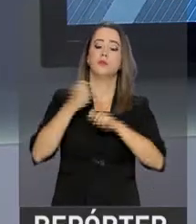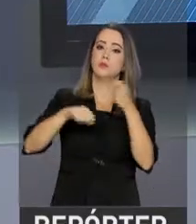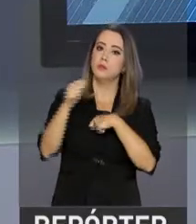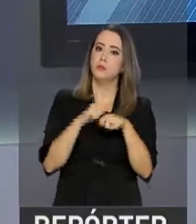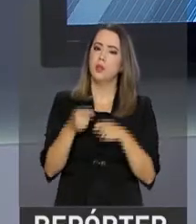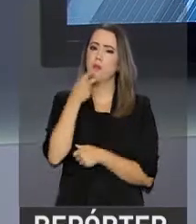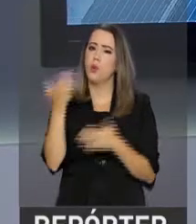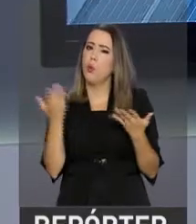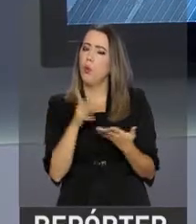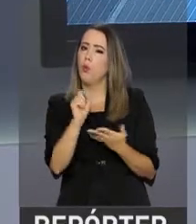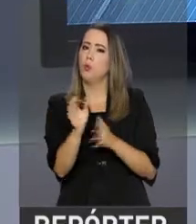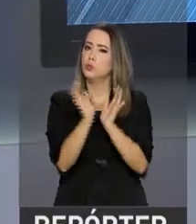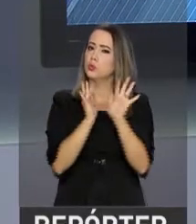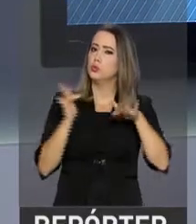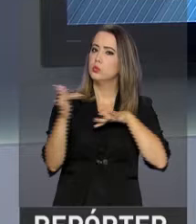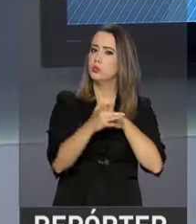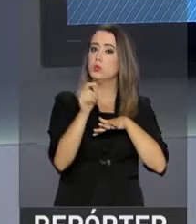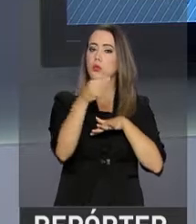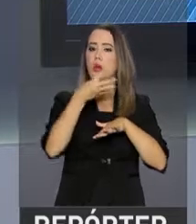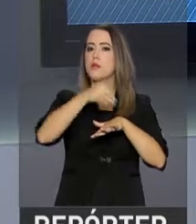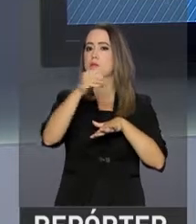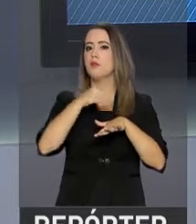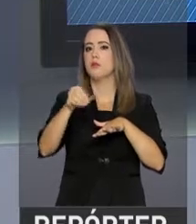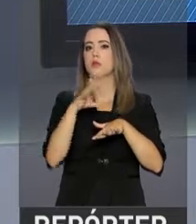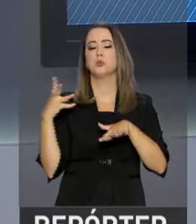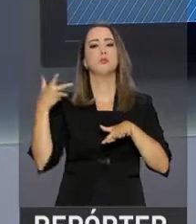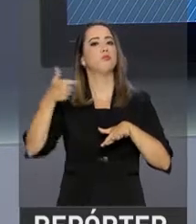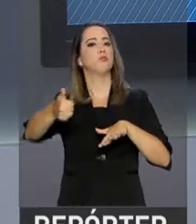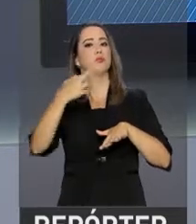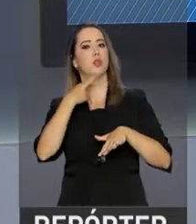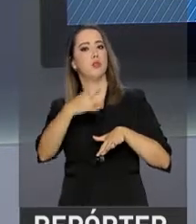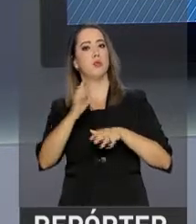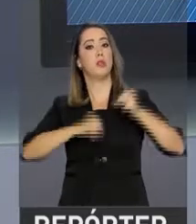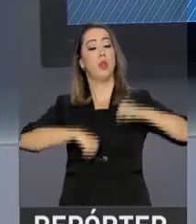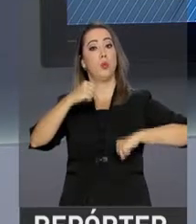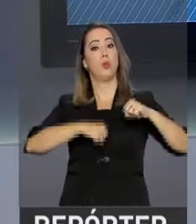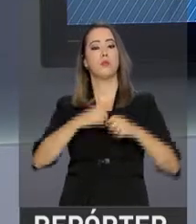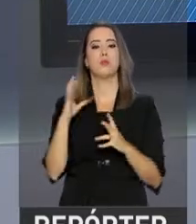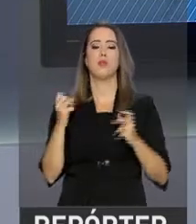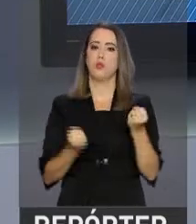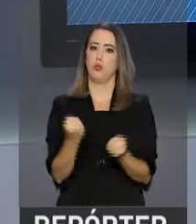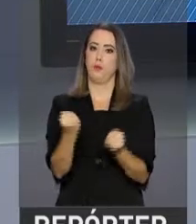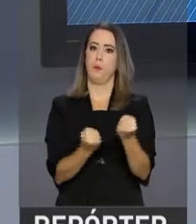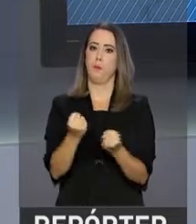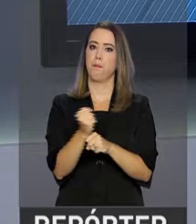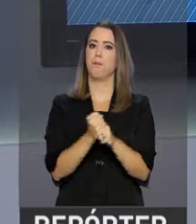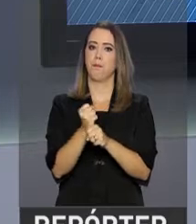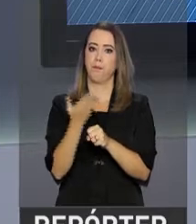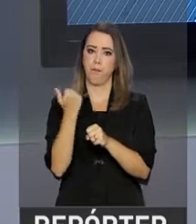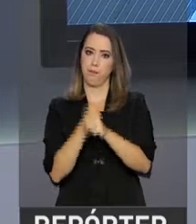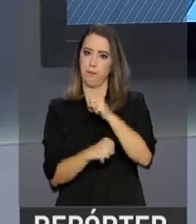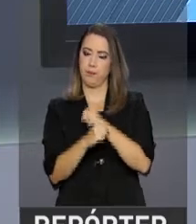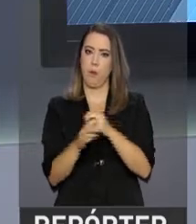henrique meirelles comentou hoje nas redes sociais a notícia sobre o excelente resultado da indústria automotiva no ano passado quando o setor